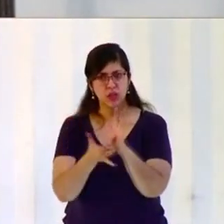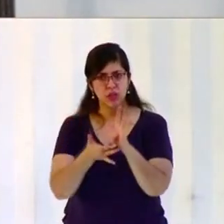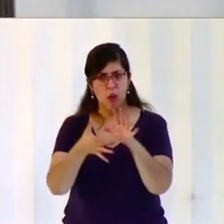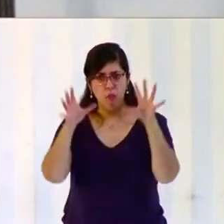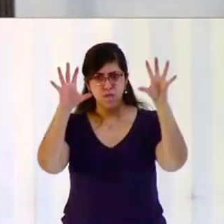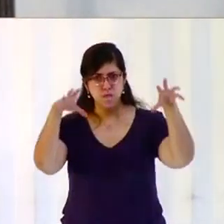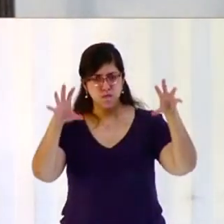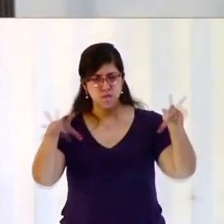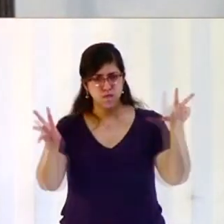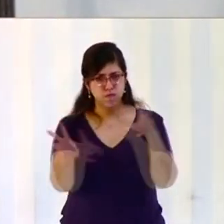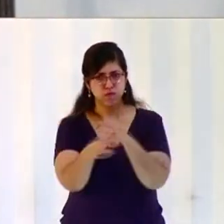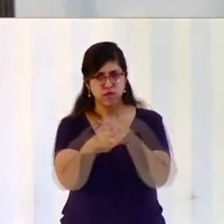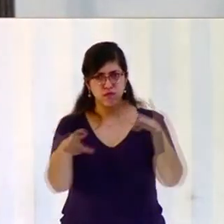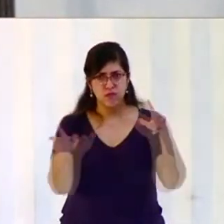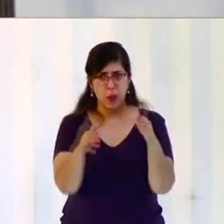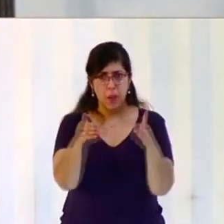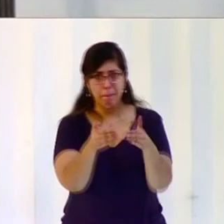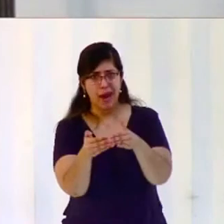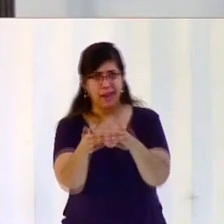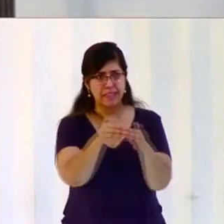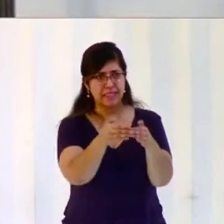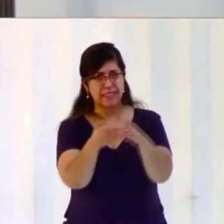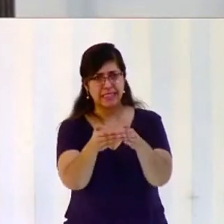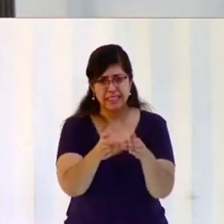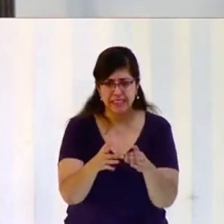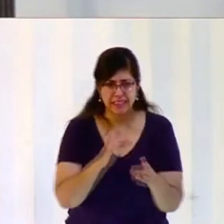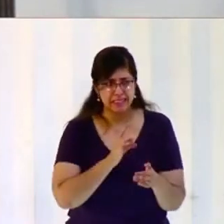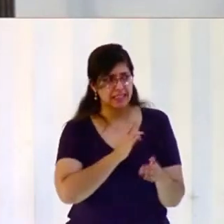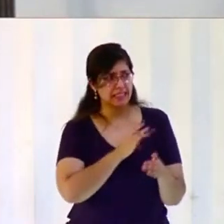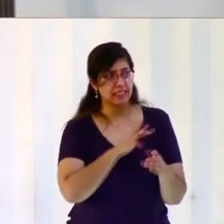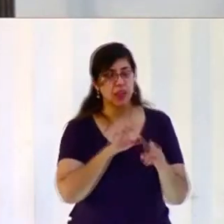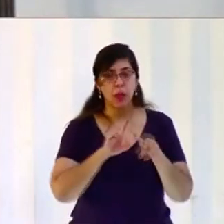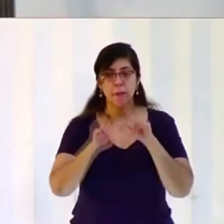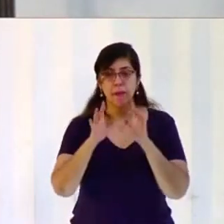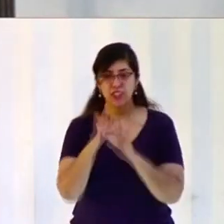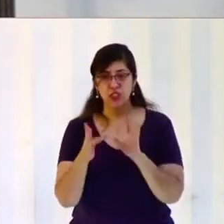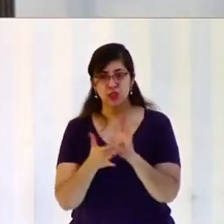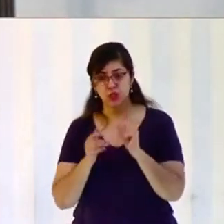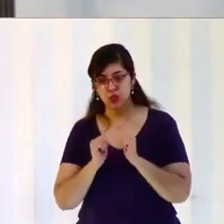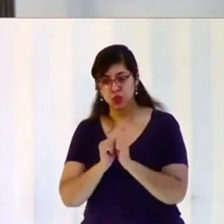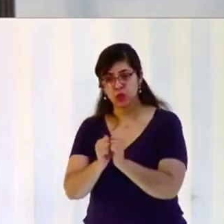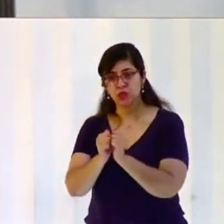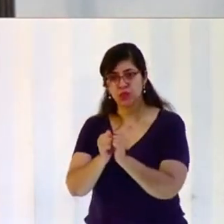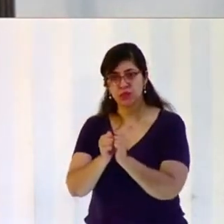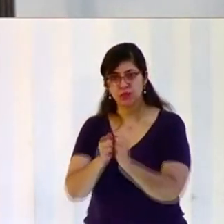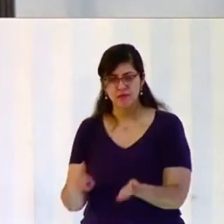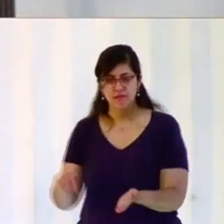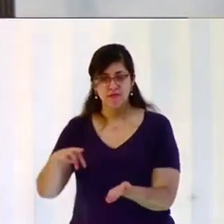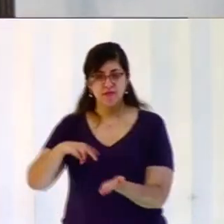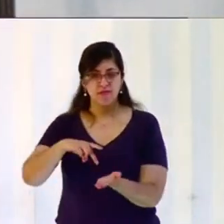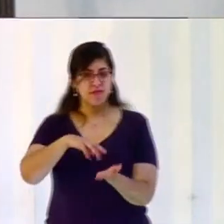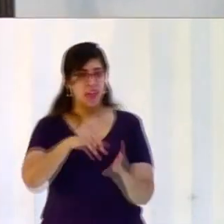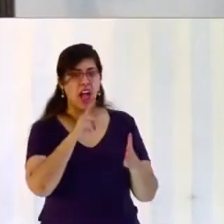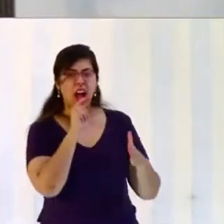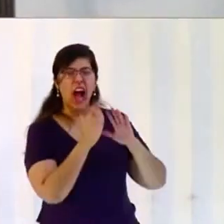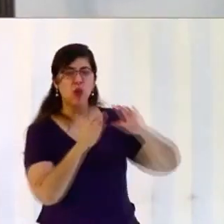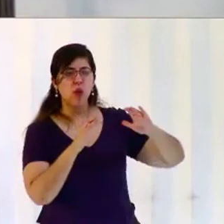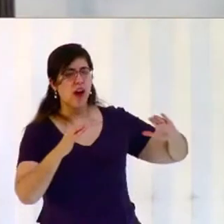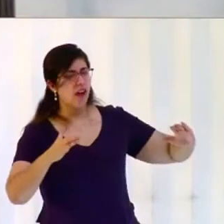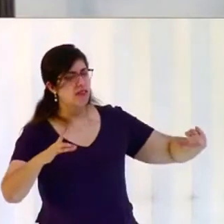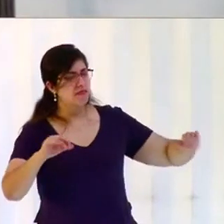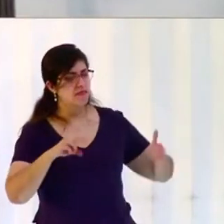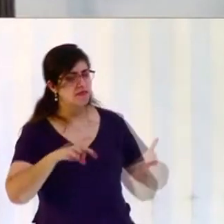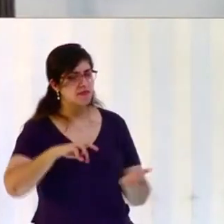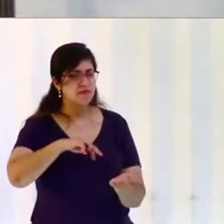tempestade que assusta, o Senhor Jesus vem caminhando sobre as águas para perto dos discípulos, em todos